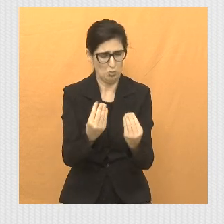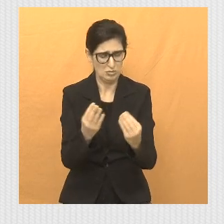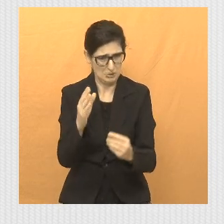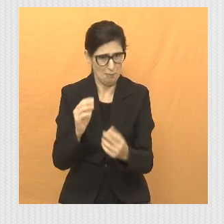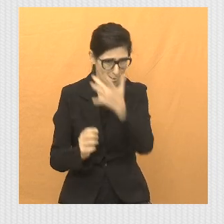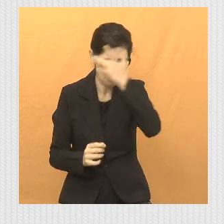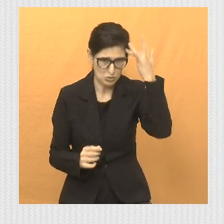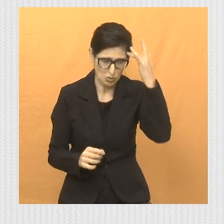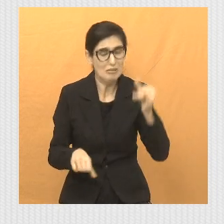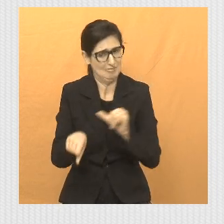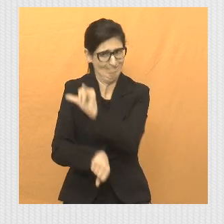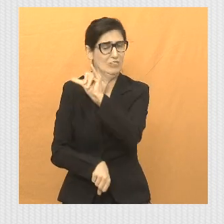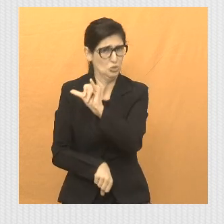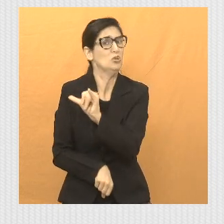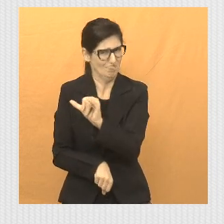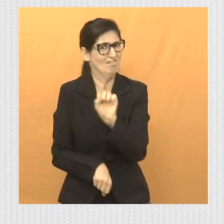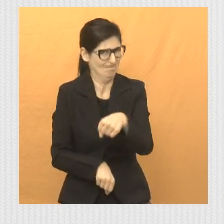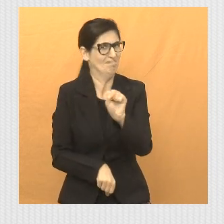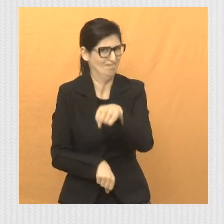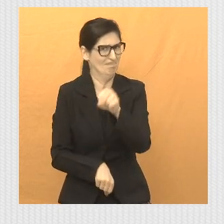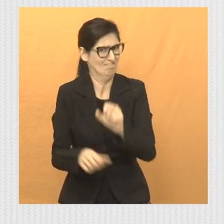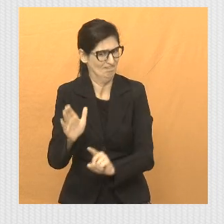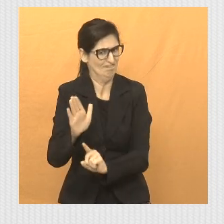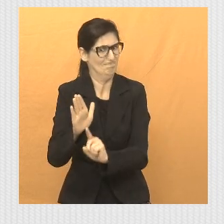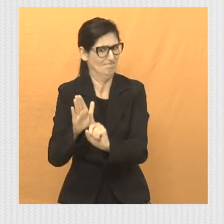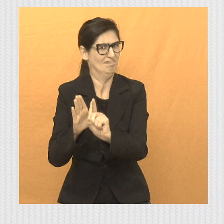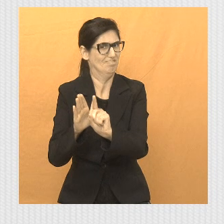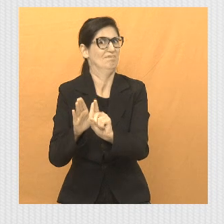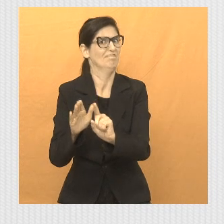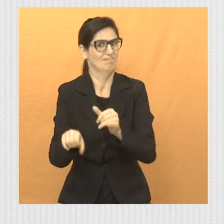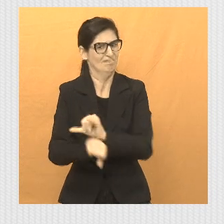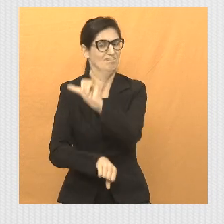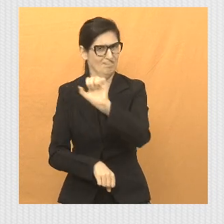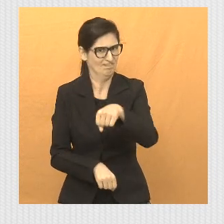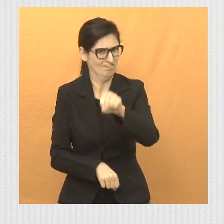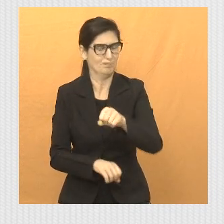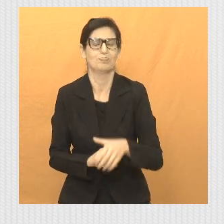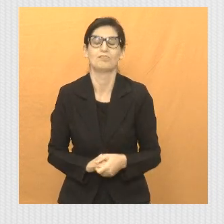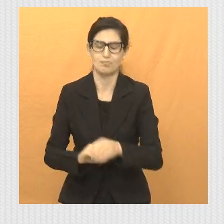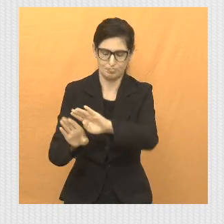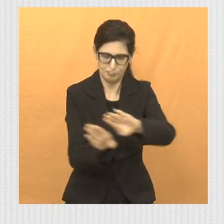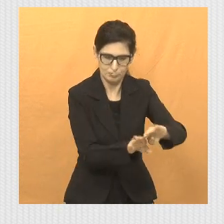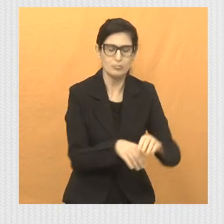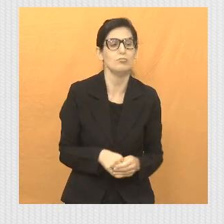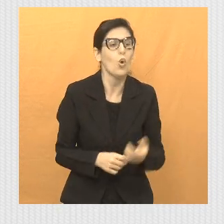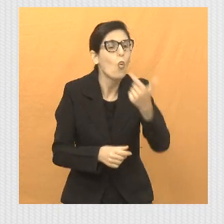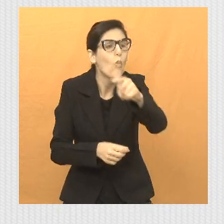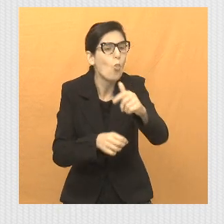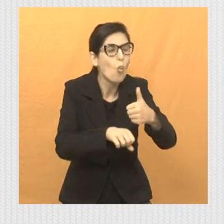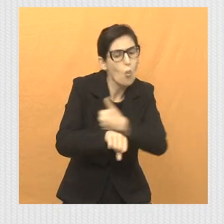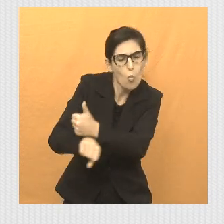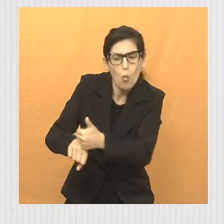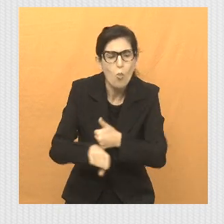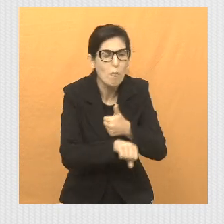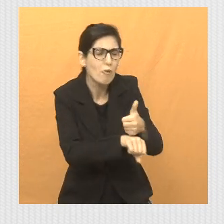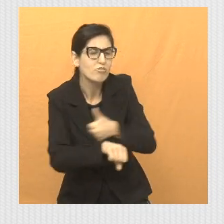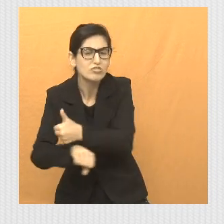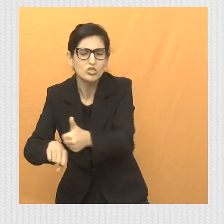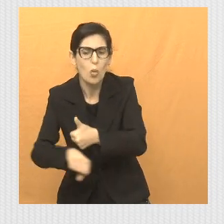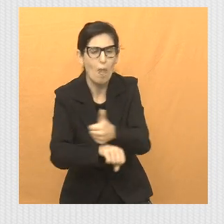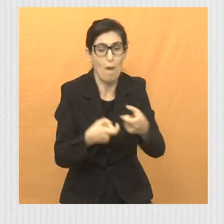Esse quadro apresenta a produção de outras categorias profissionais não médicas, e aí